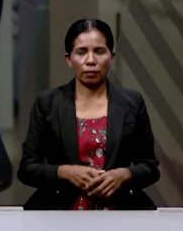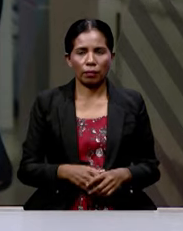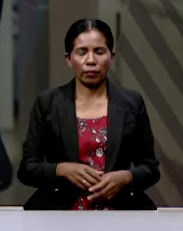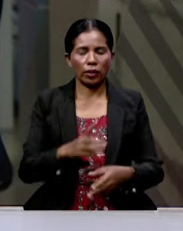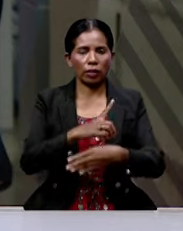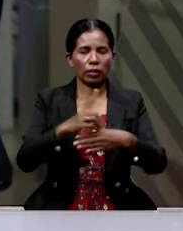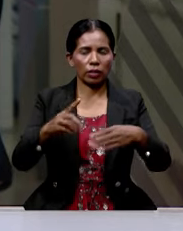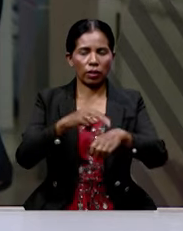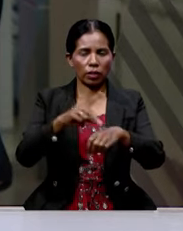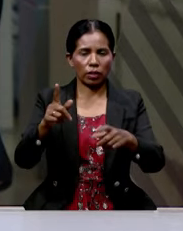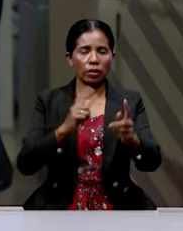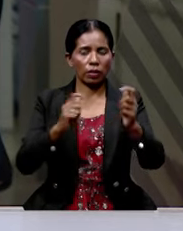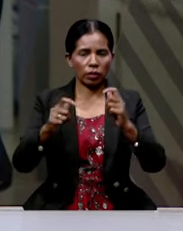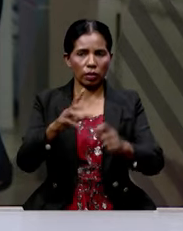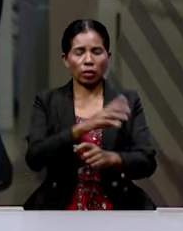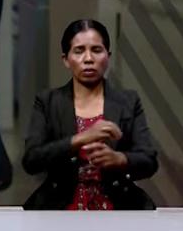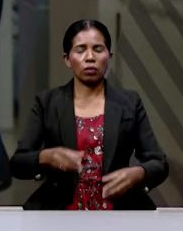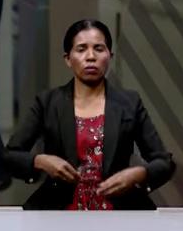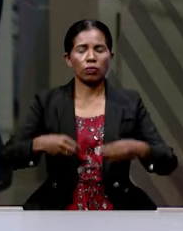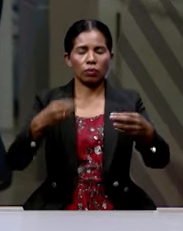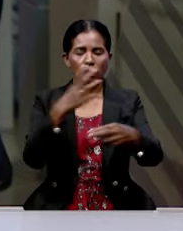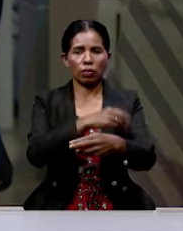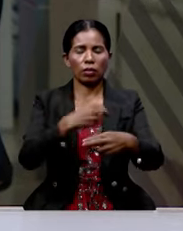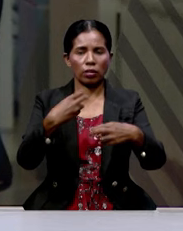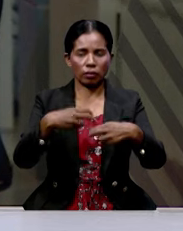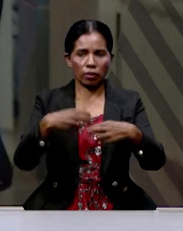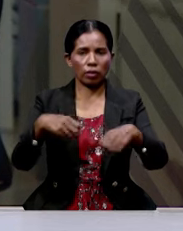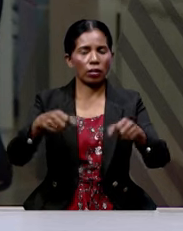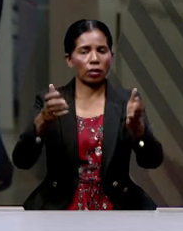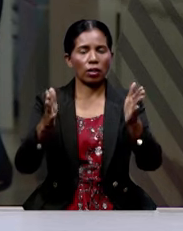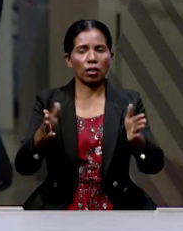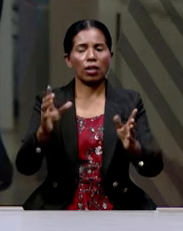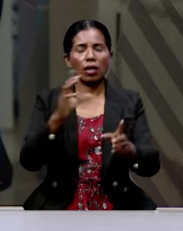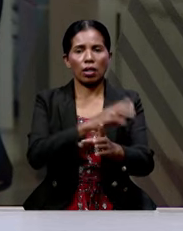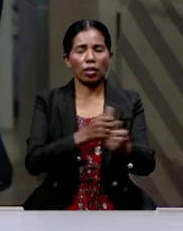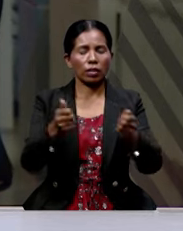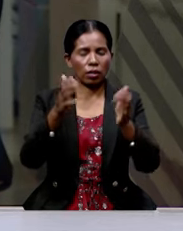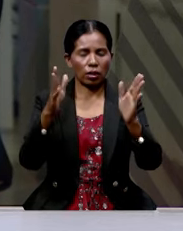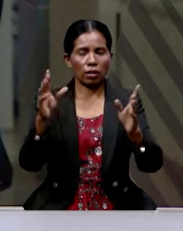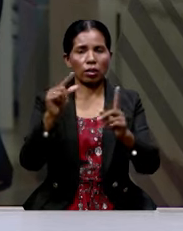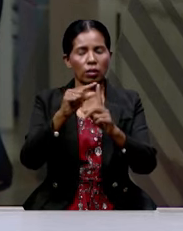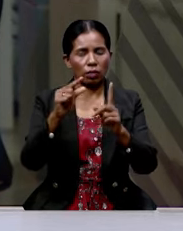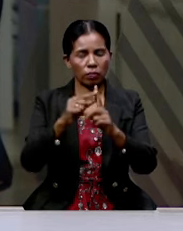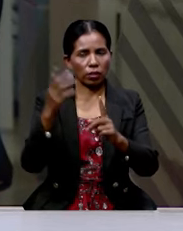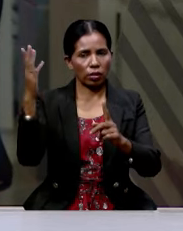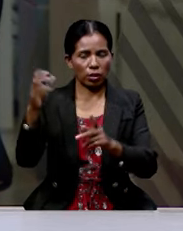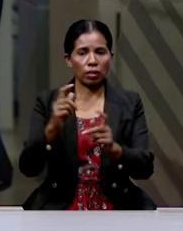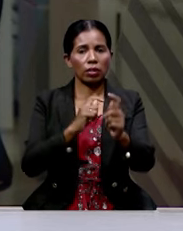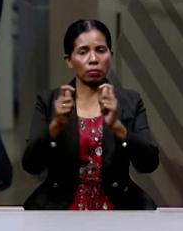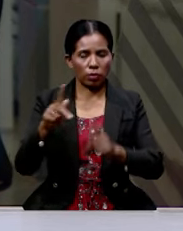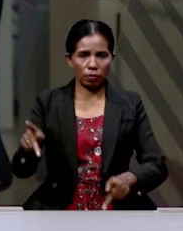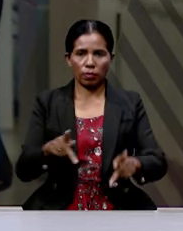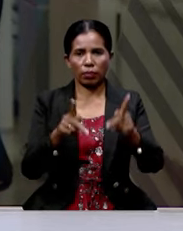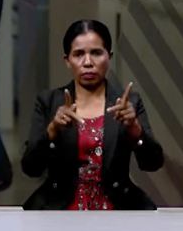Direção Nacional de Transporte Terrestre se for sanção para motorista sirene via aquele telefone insultosa e a transporte público.